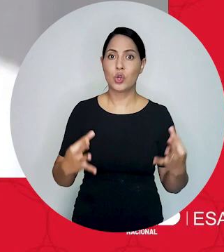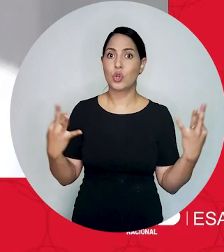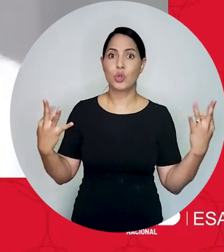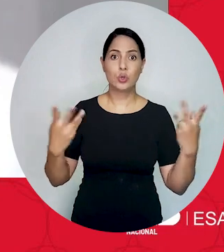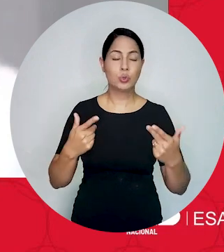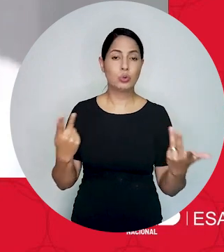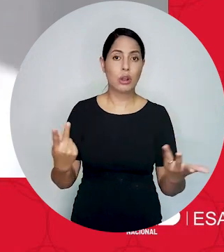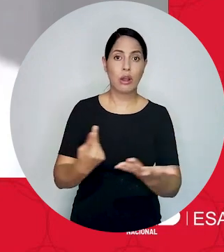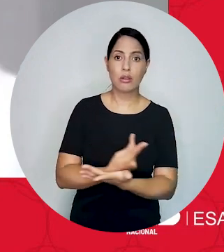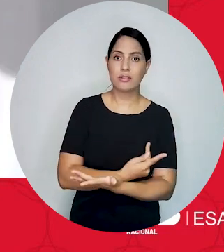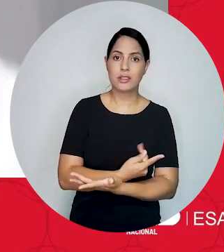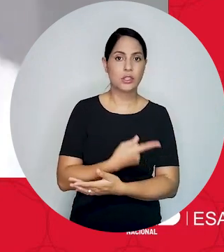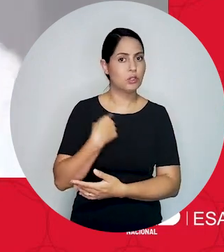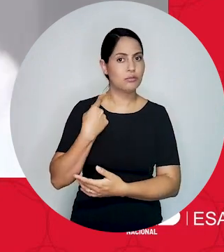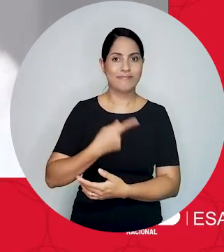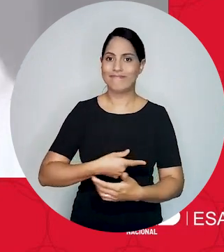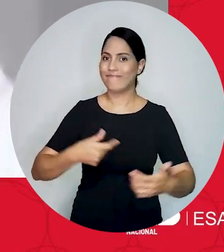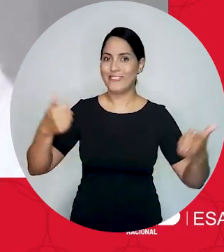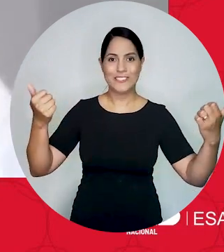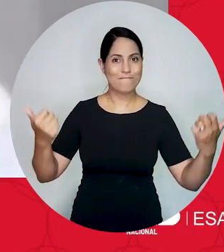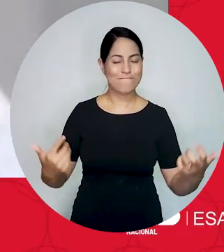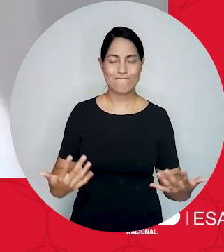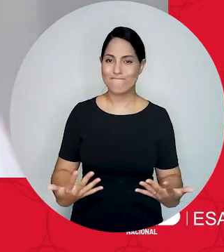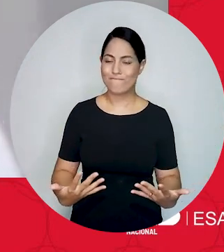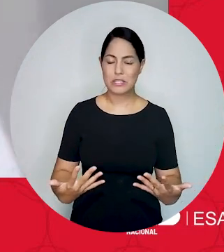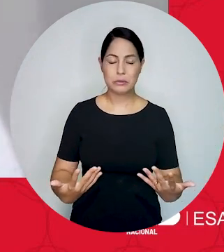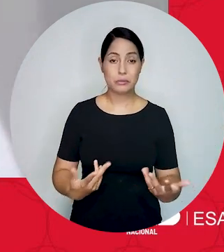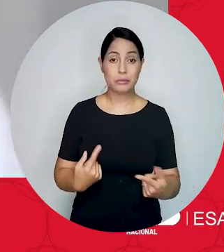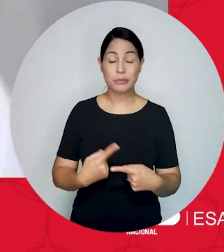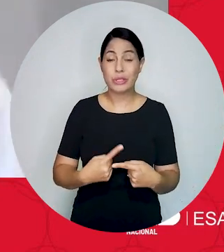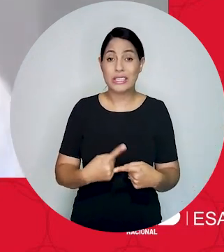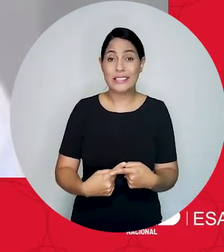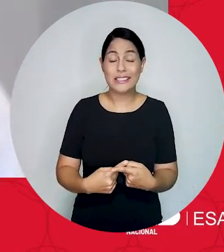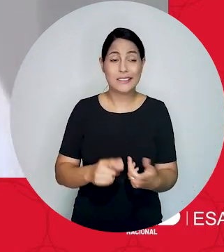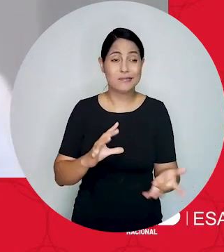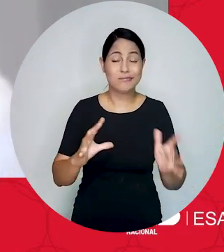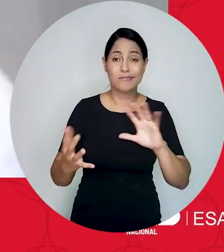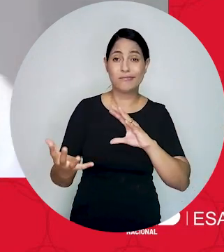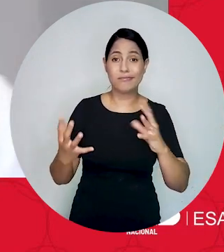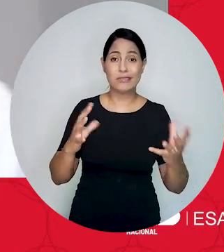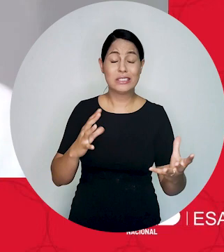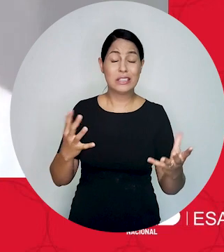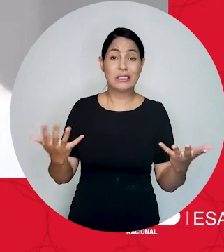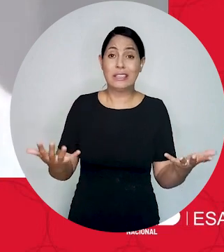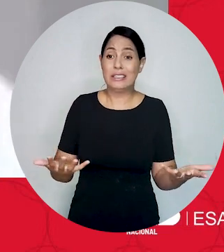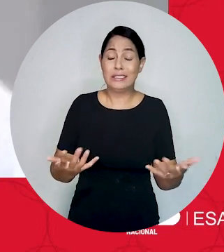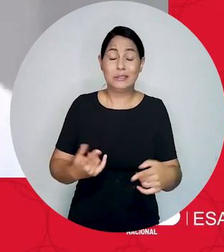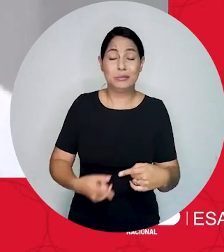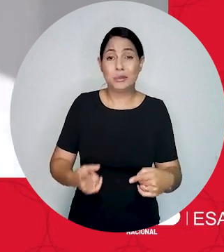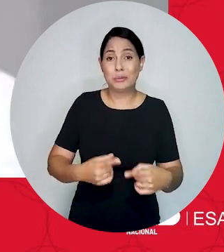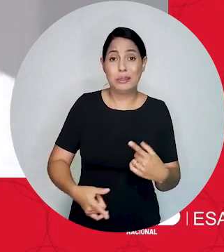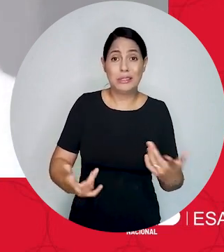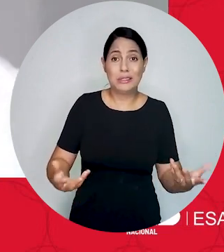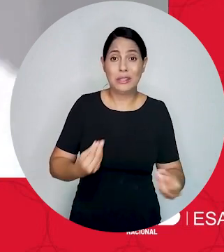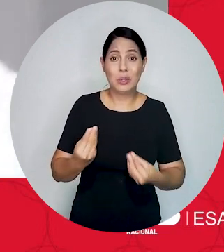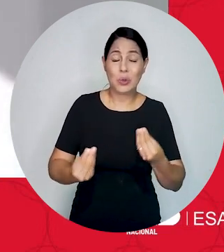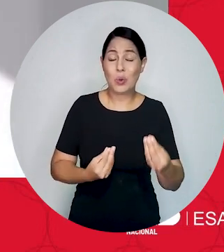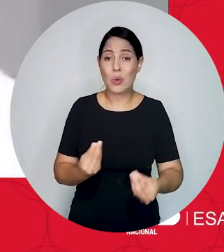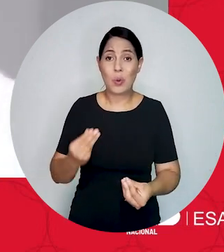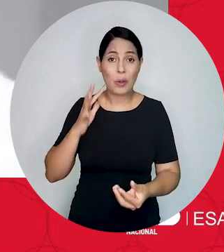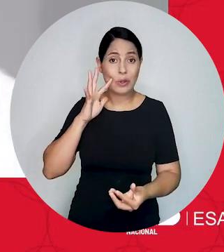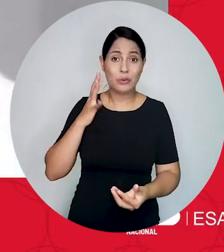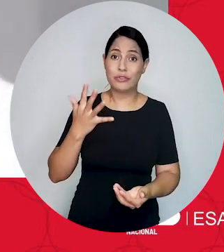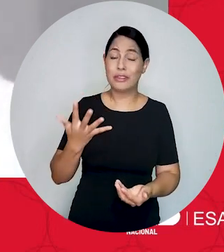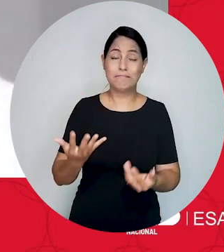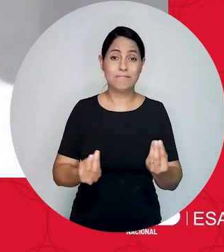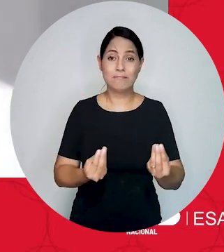no trabalho, para conseguir gerenciar todo esse caos que a gente vive, né? Todo esse cenário caótico que a gente vive,